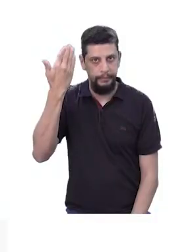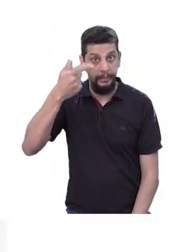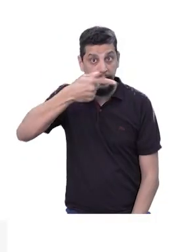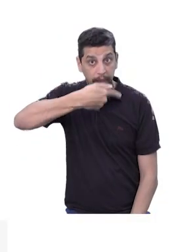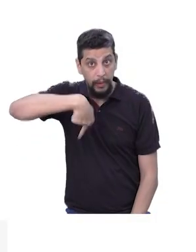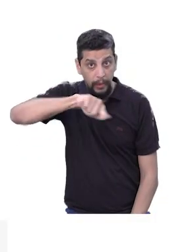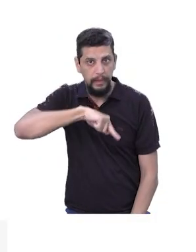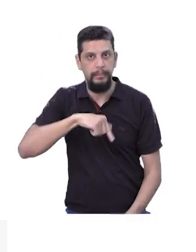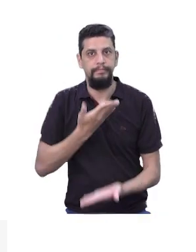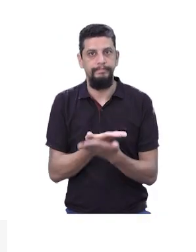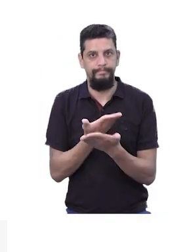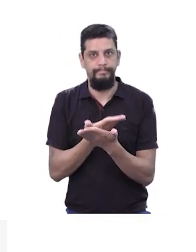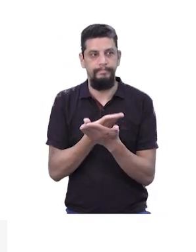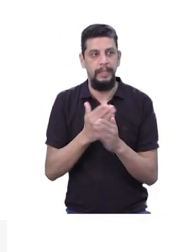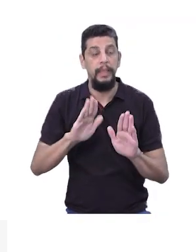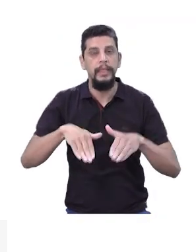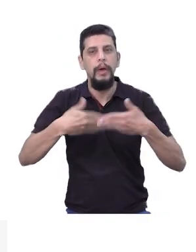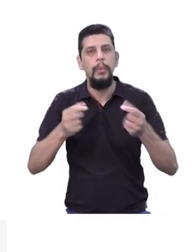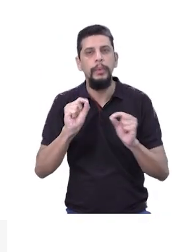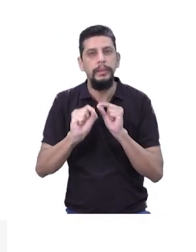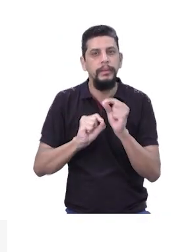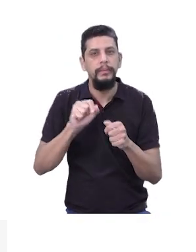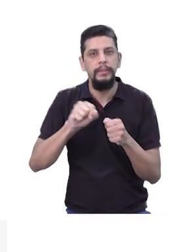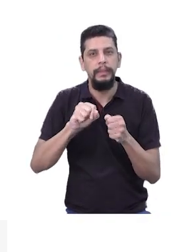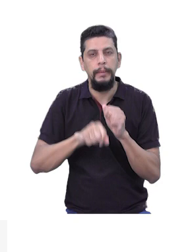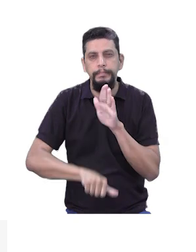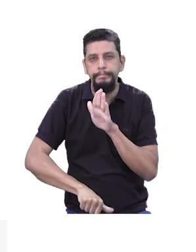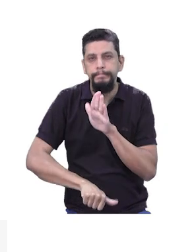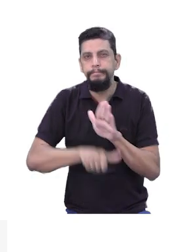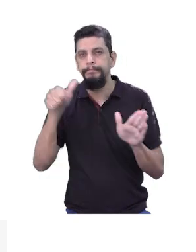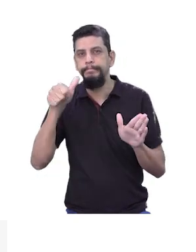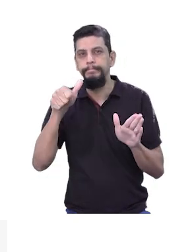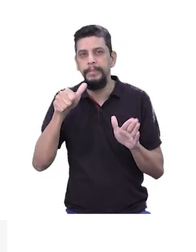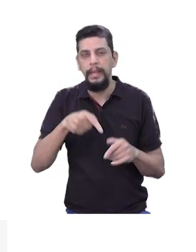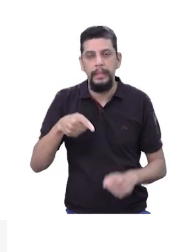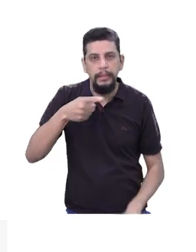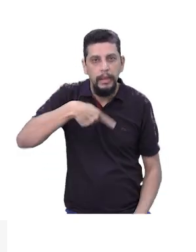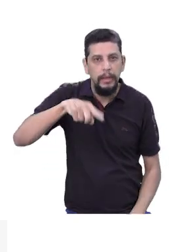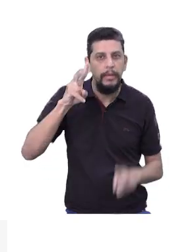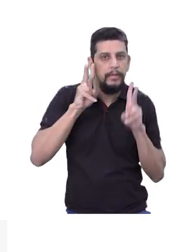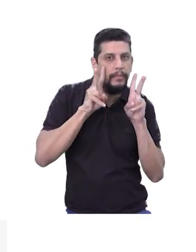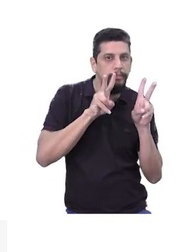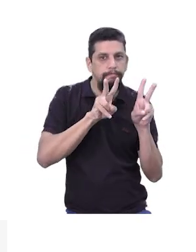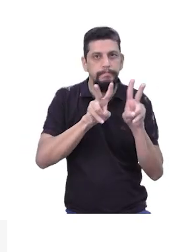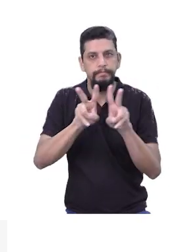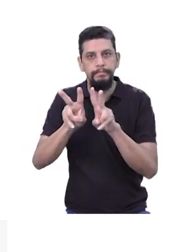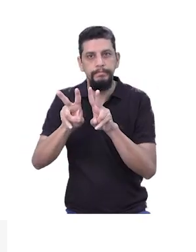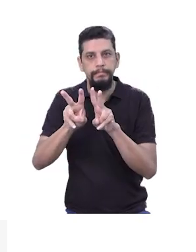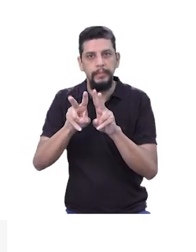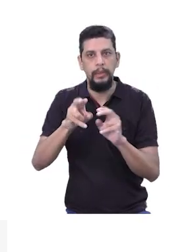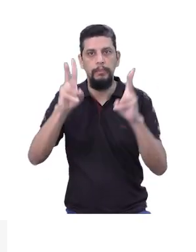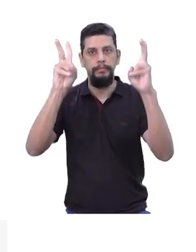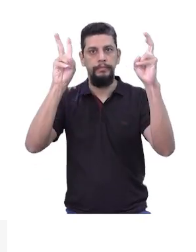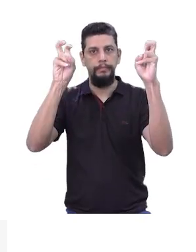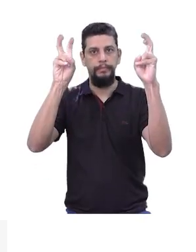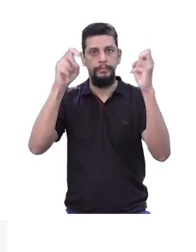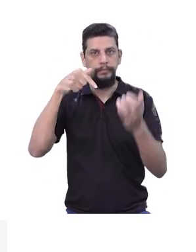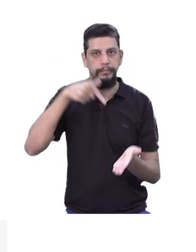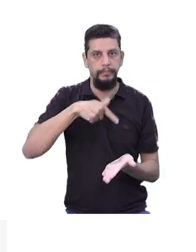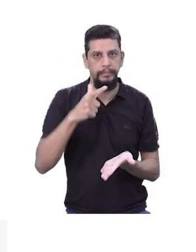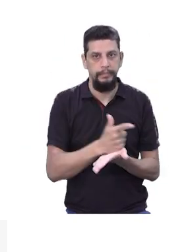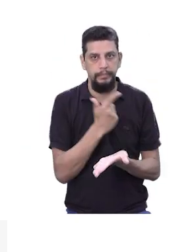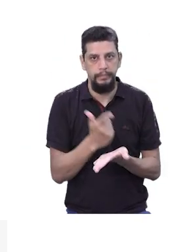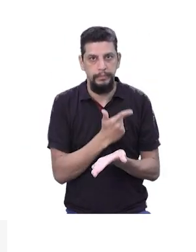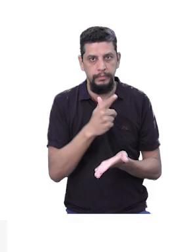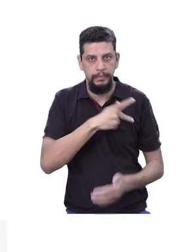Na nossa, né? Na nossa aula. Uhum. Então, o que nós fizemos por primeiro? Nós vimos lá o título